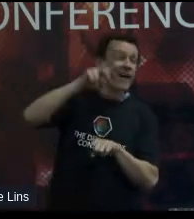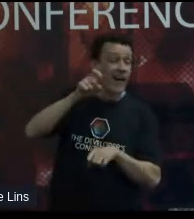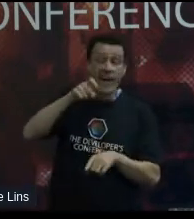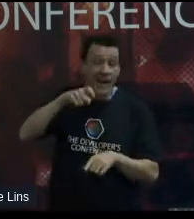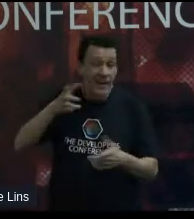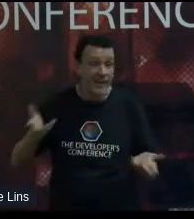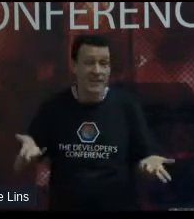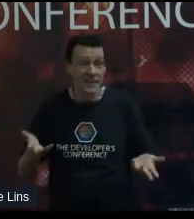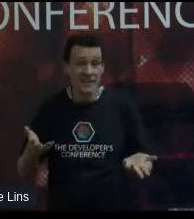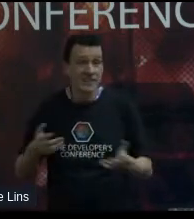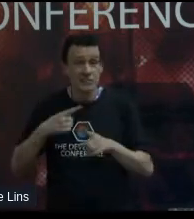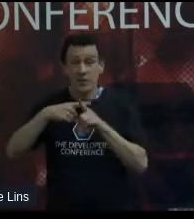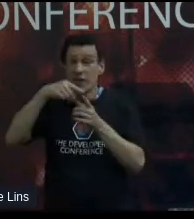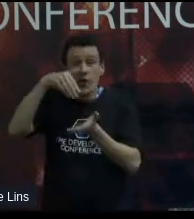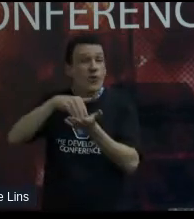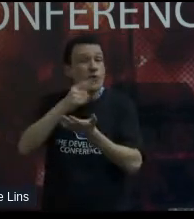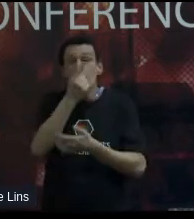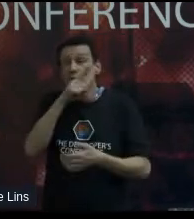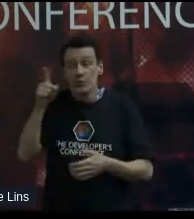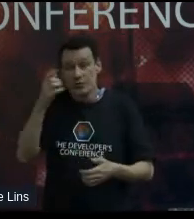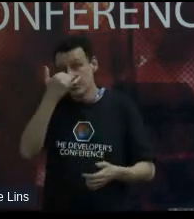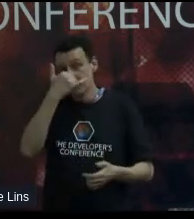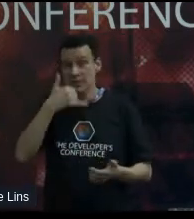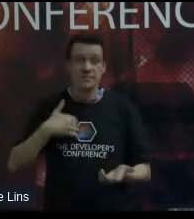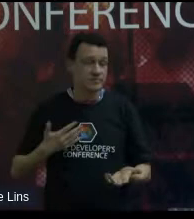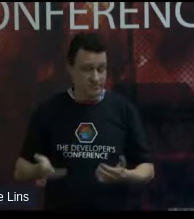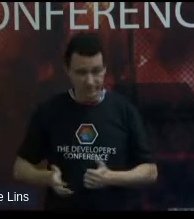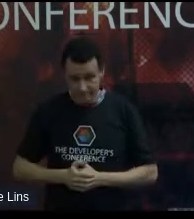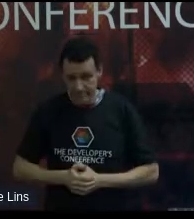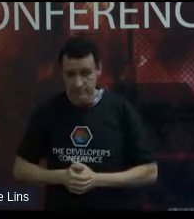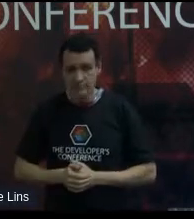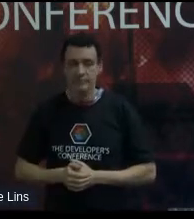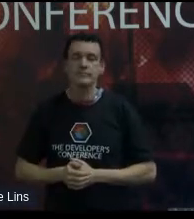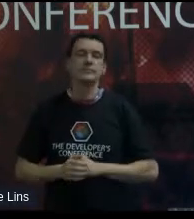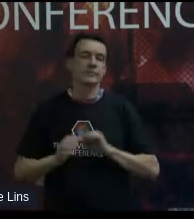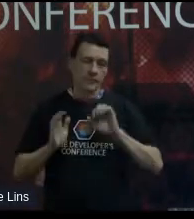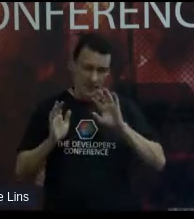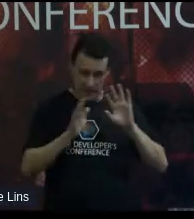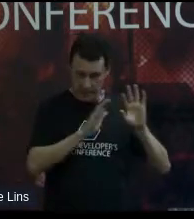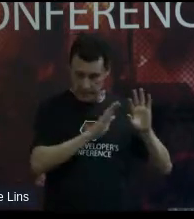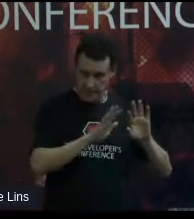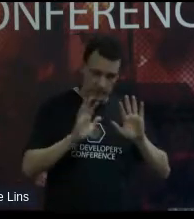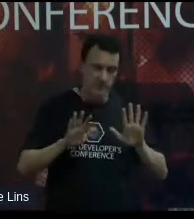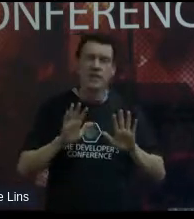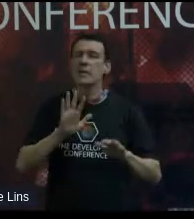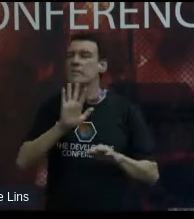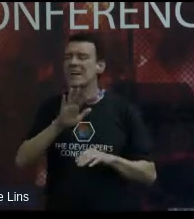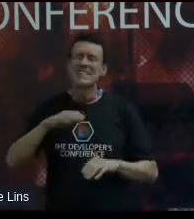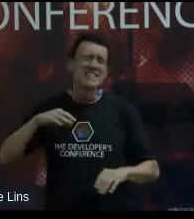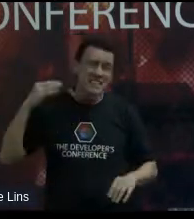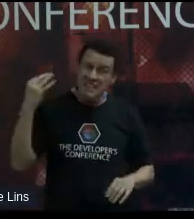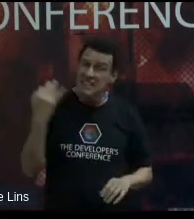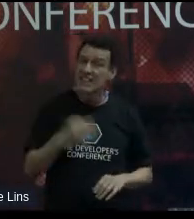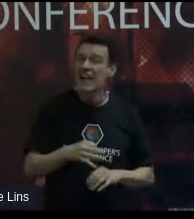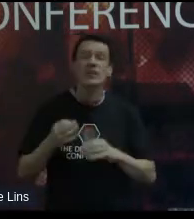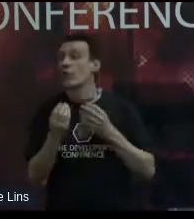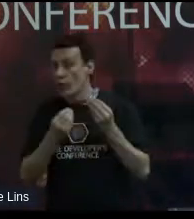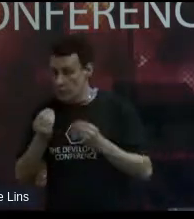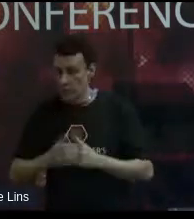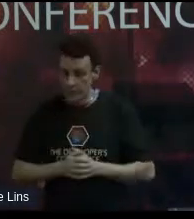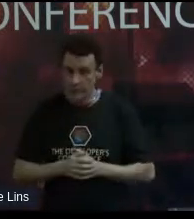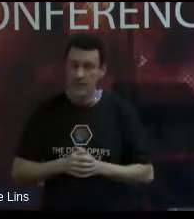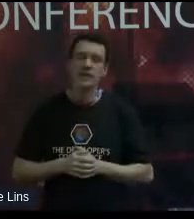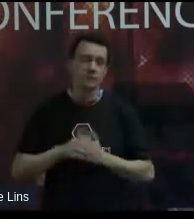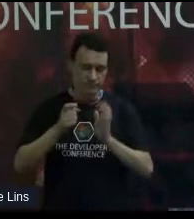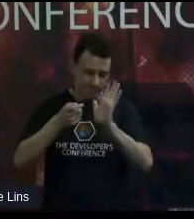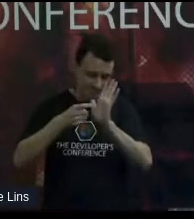é, né? Mas enfim, ok. E qual seria o caminho feliz, Flávio? Solta o play aí pra gente, Mal.